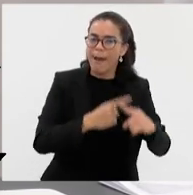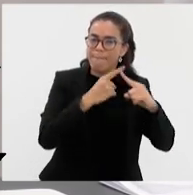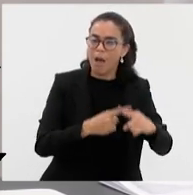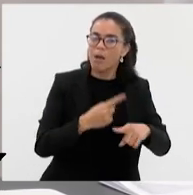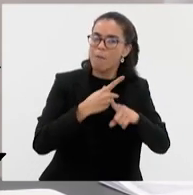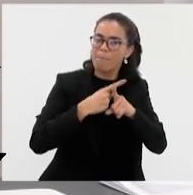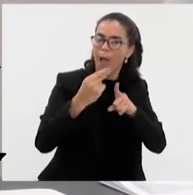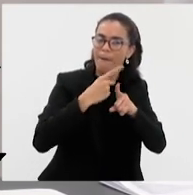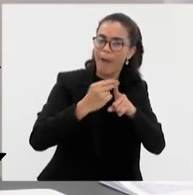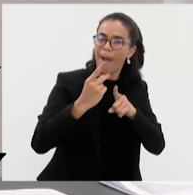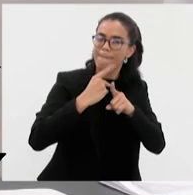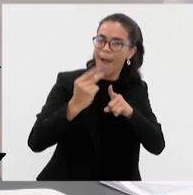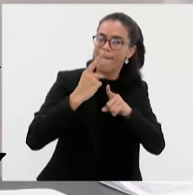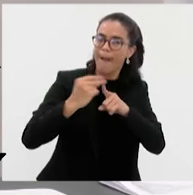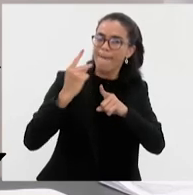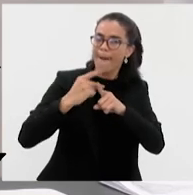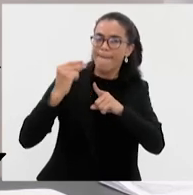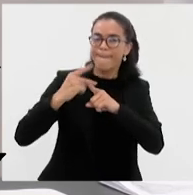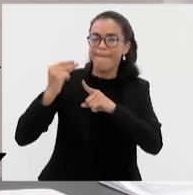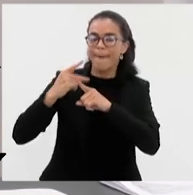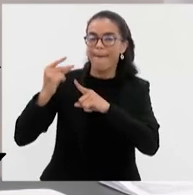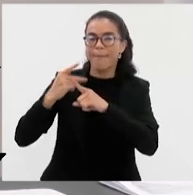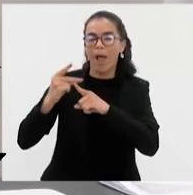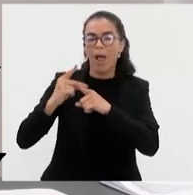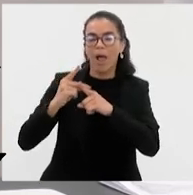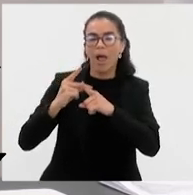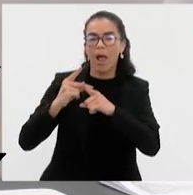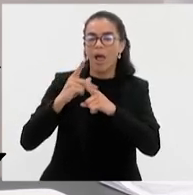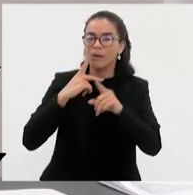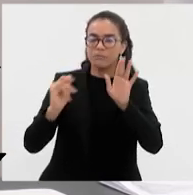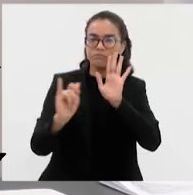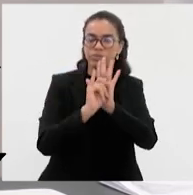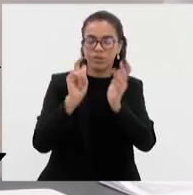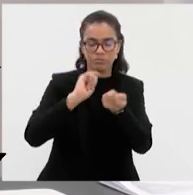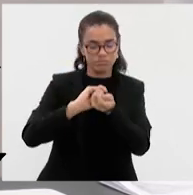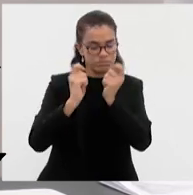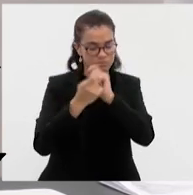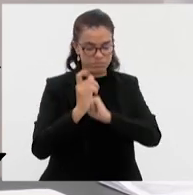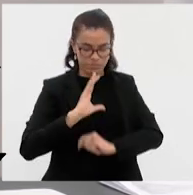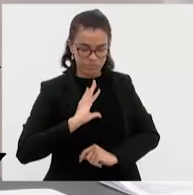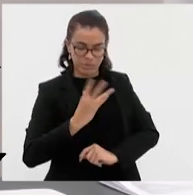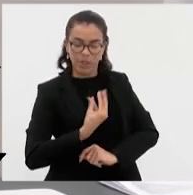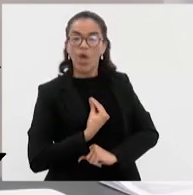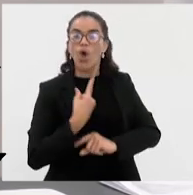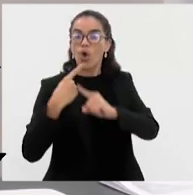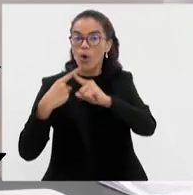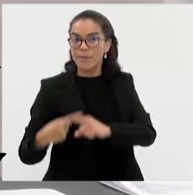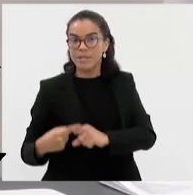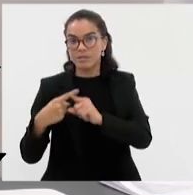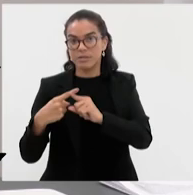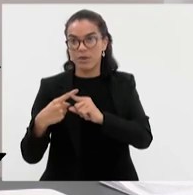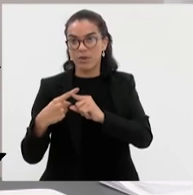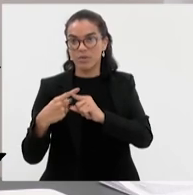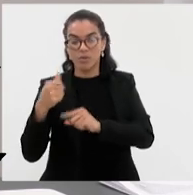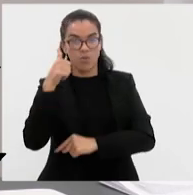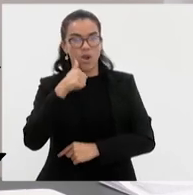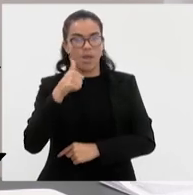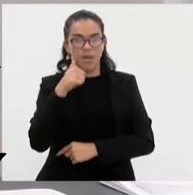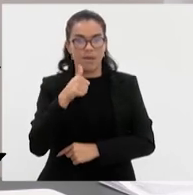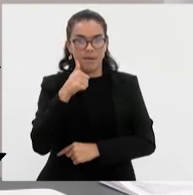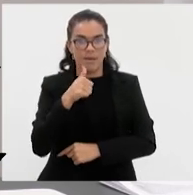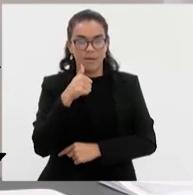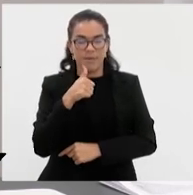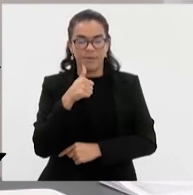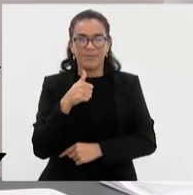êxito, e passou, a partir do momento que se declara mulher, a disputar competições como mulher.